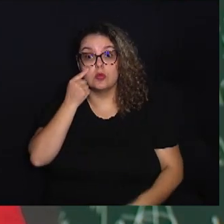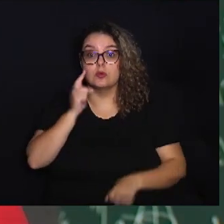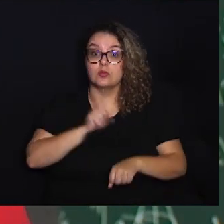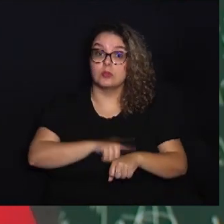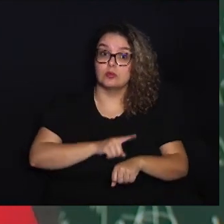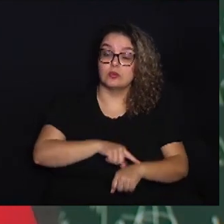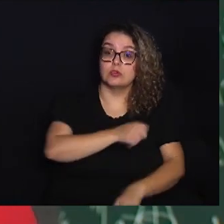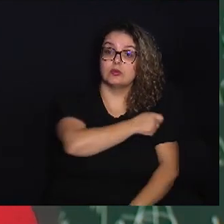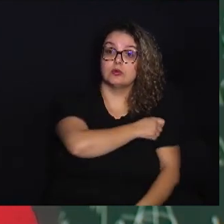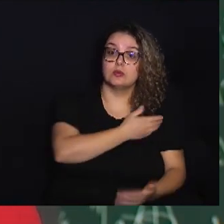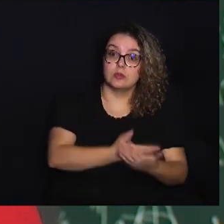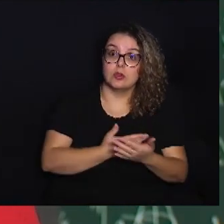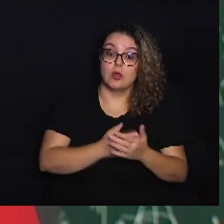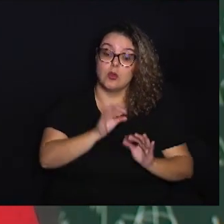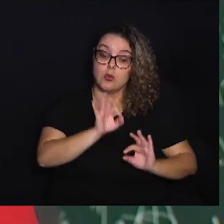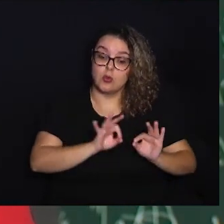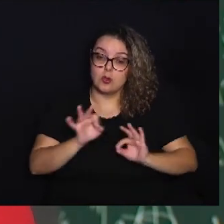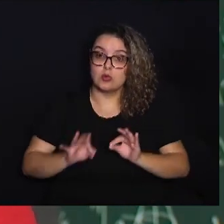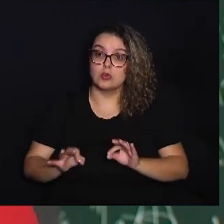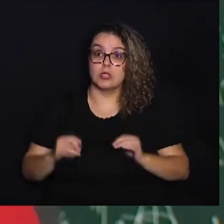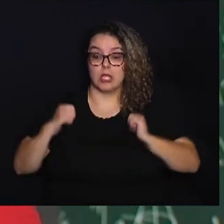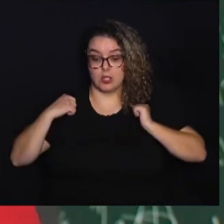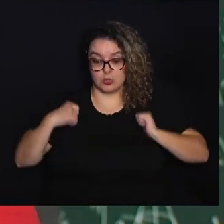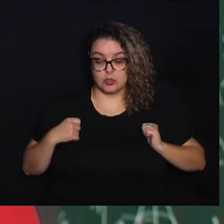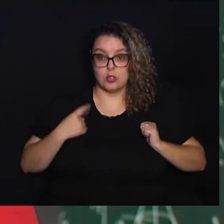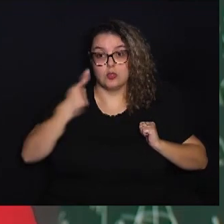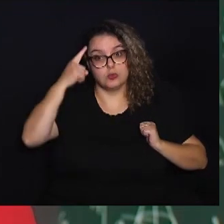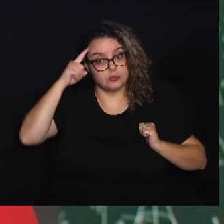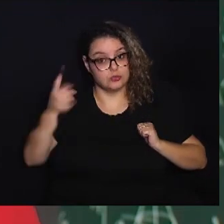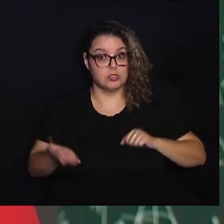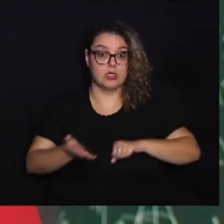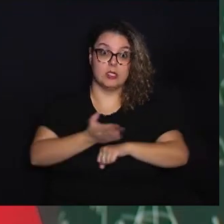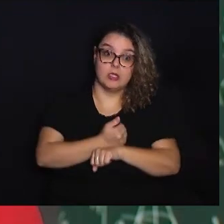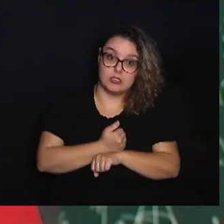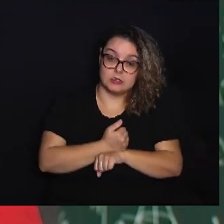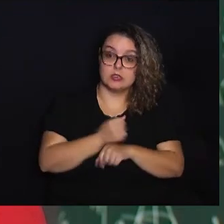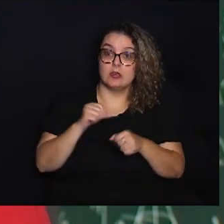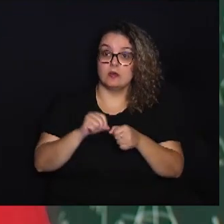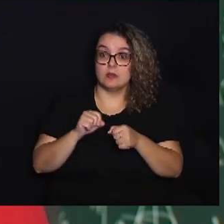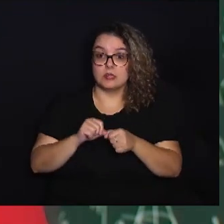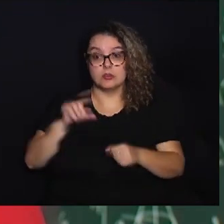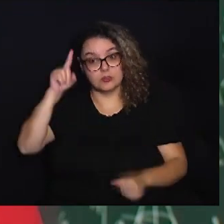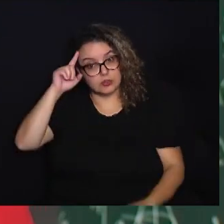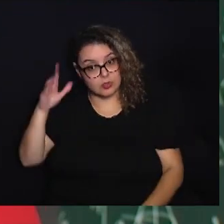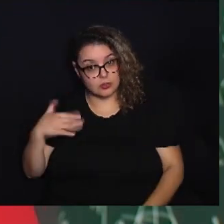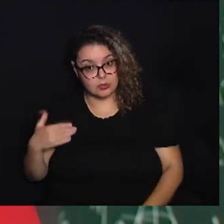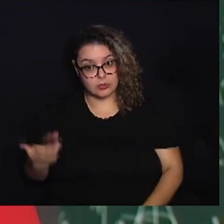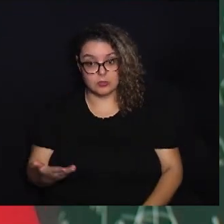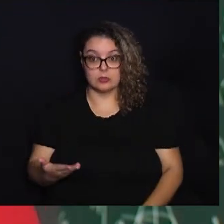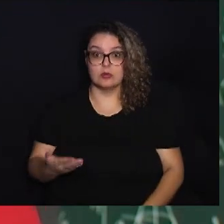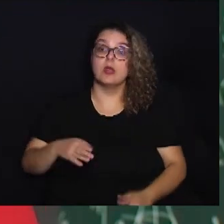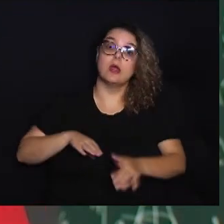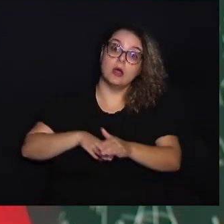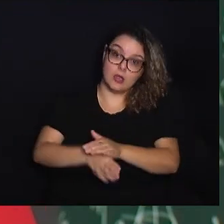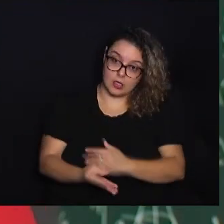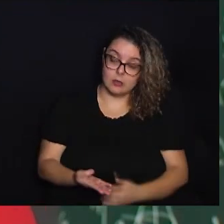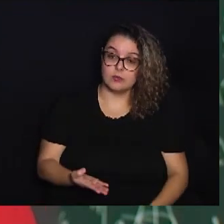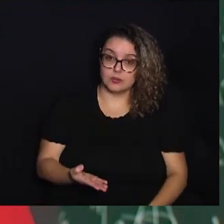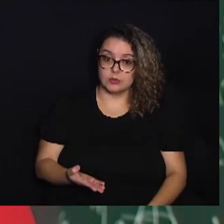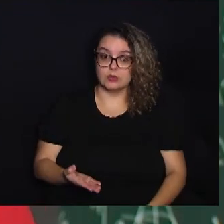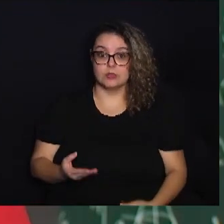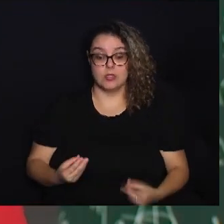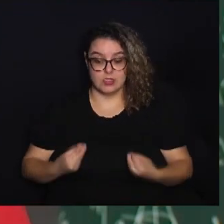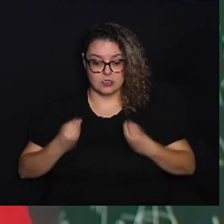aulas Organize o seu a sua seu sua mochila um dia antes né fazendo isso todos os dias vai virar hábito né então ele acaba